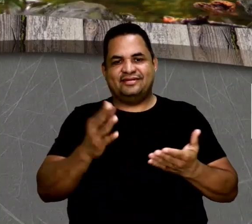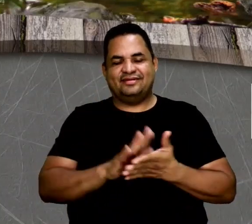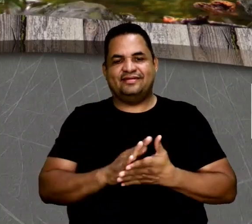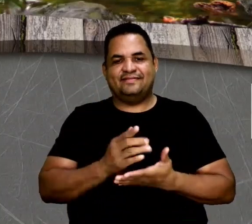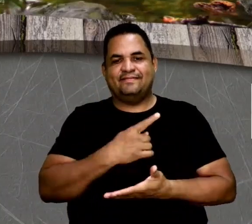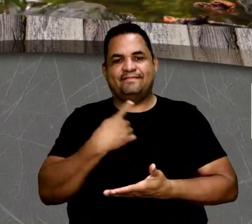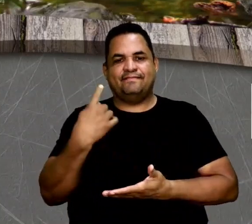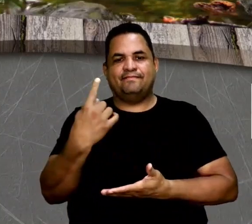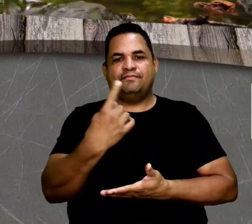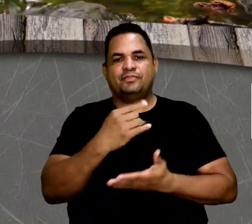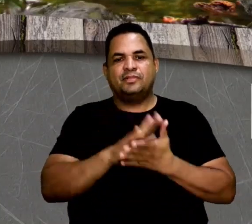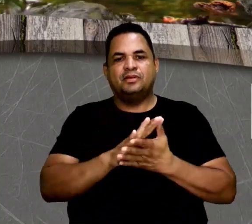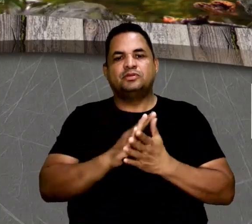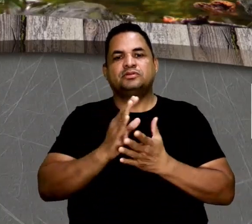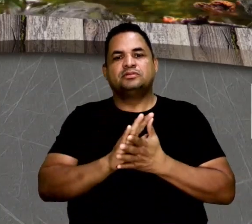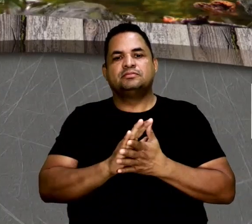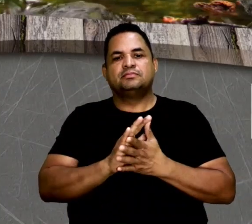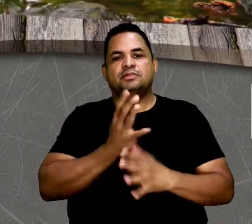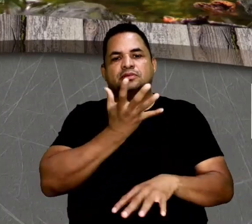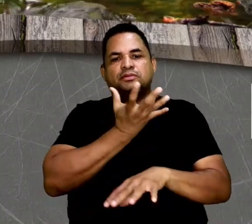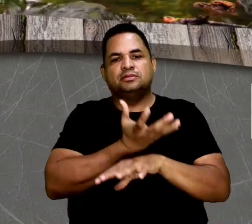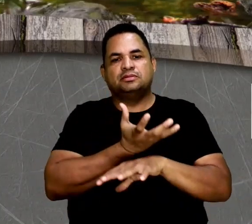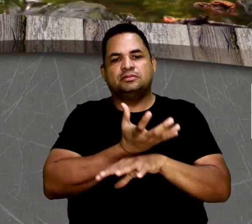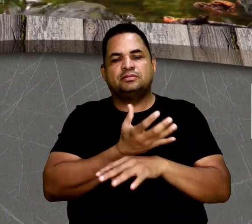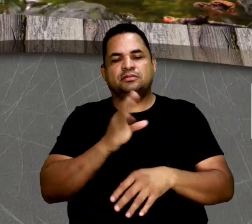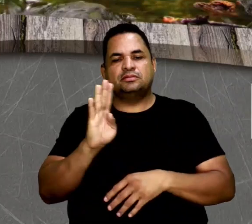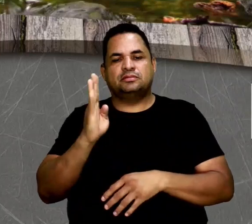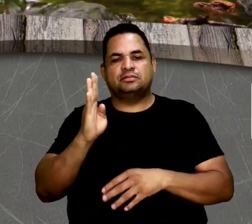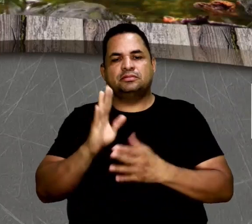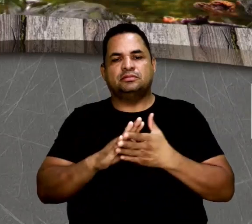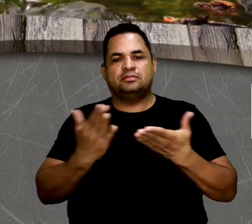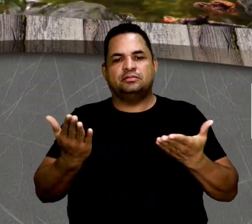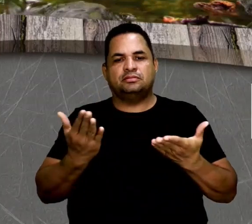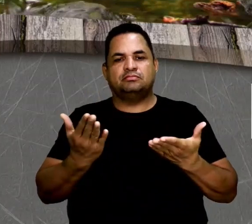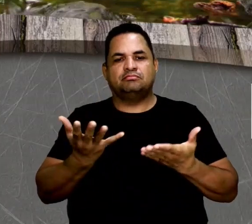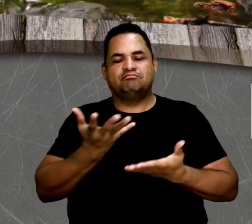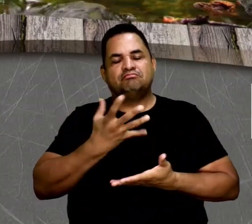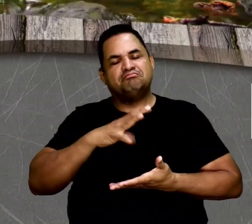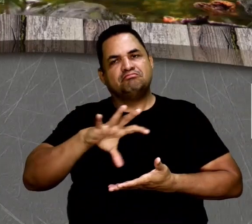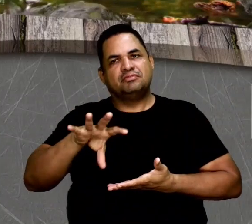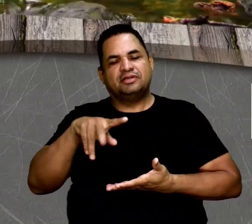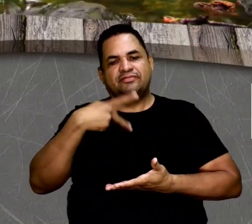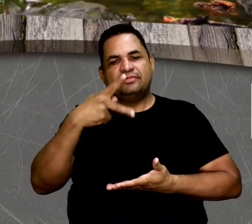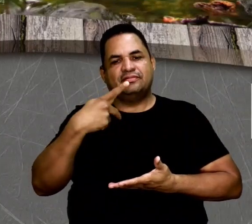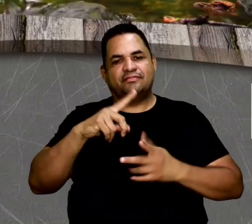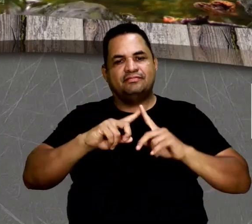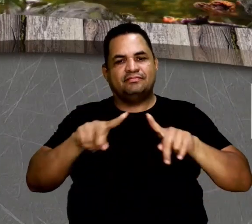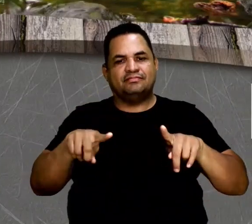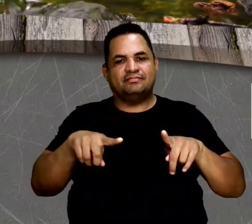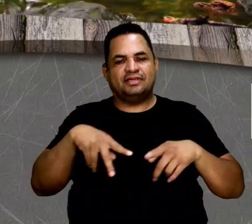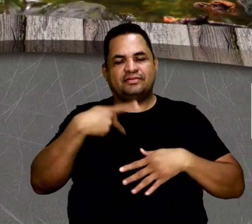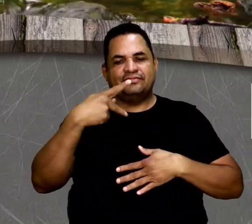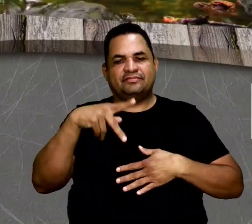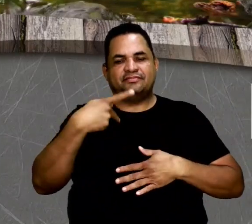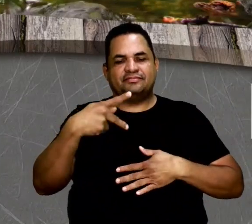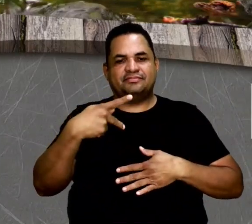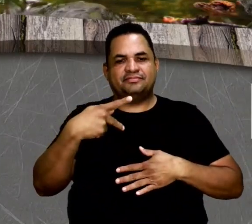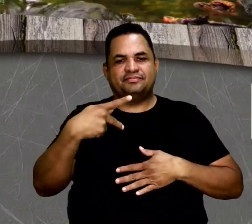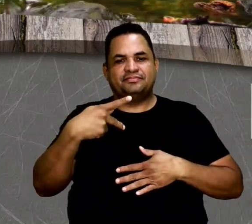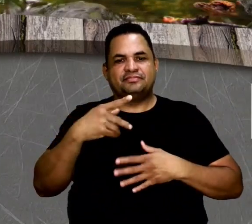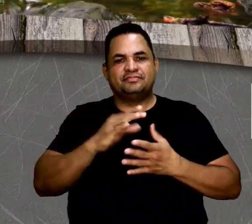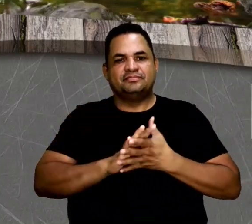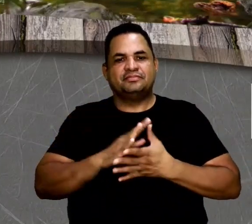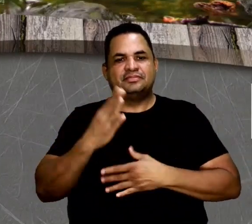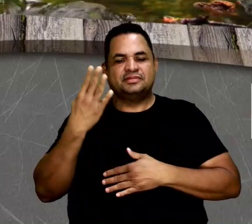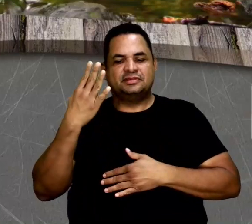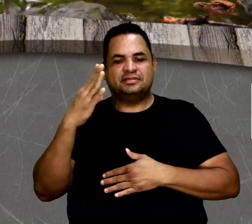nossa disciplina, biologia. Essa biologia, assim, que eu não queria dizer, mas dizem, né, que é a disciplina mais top